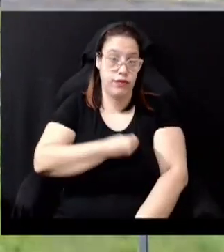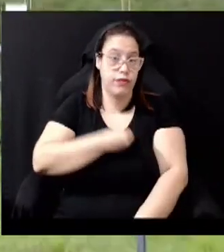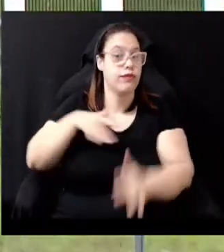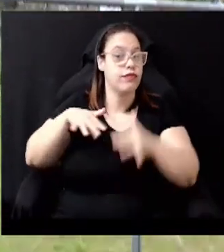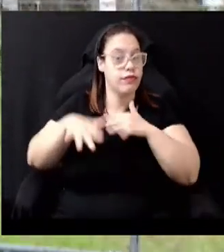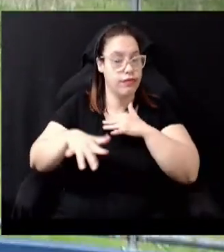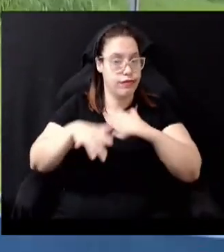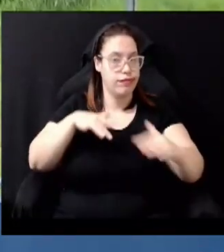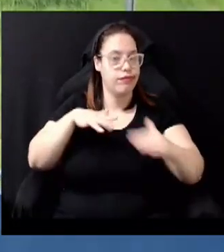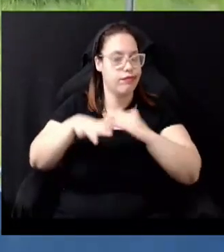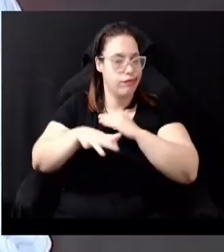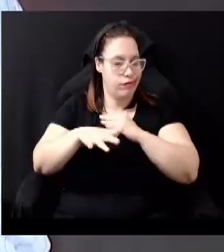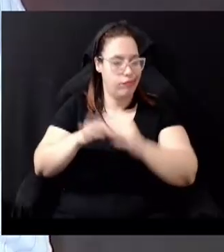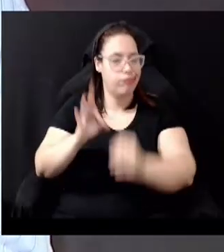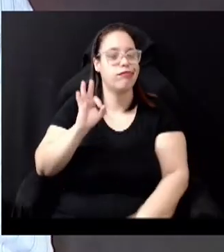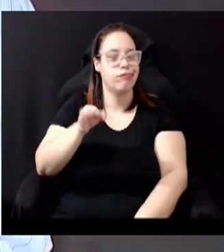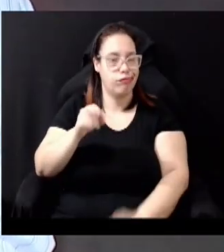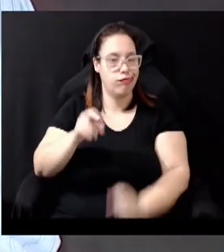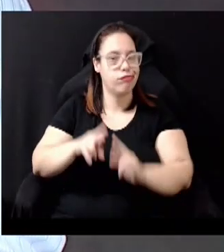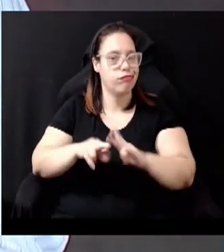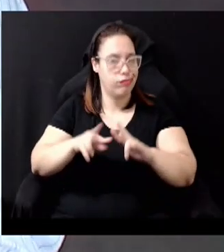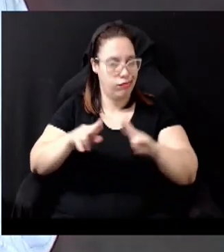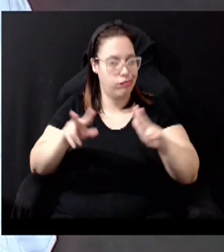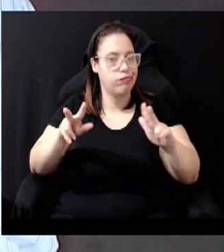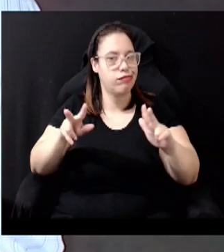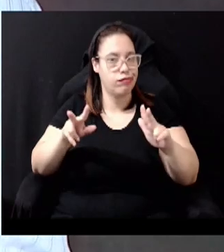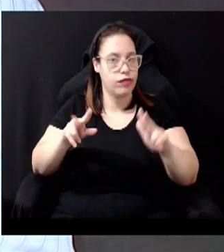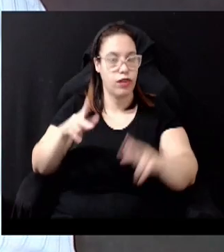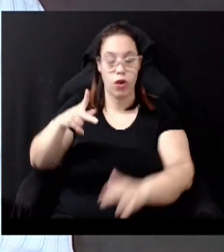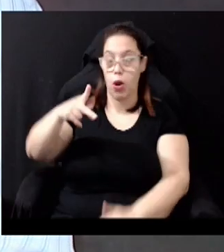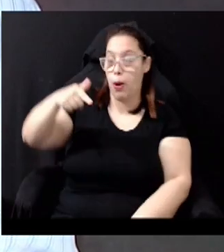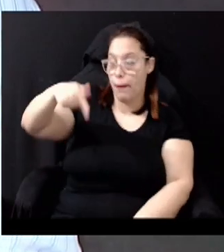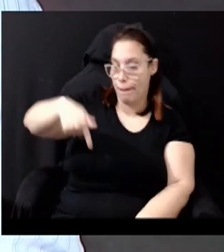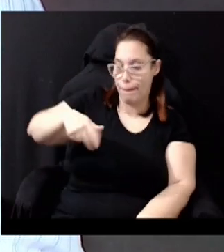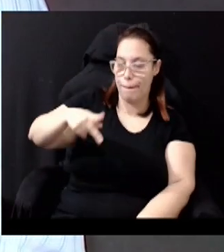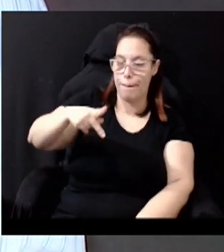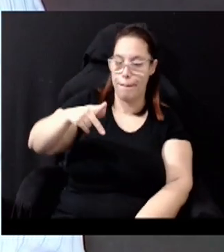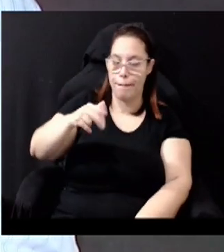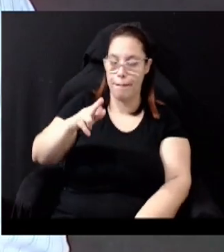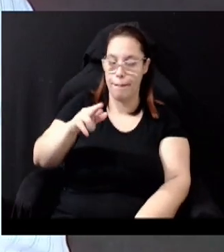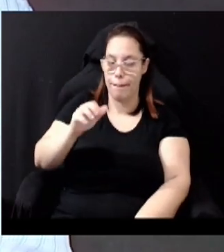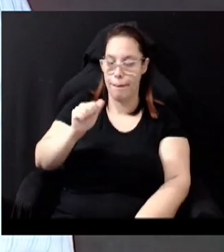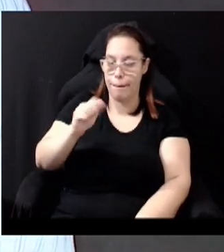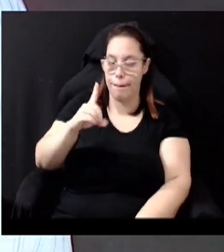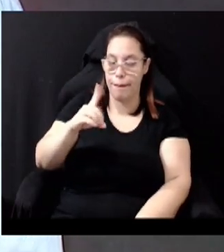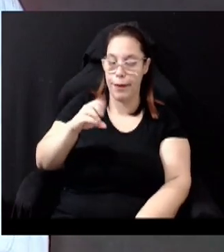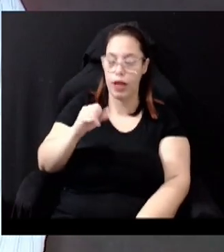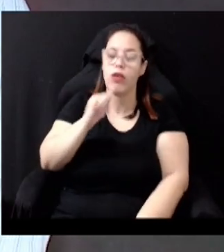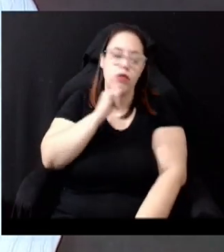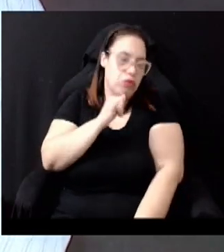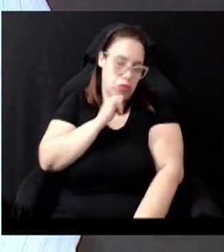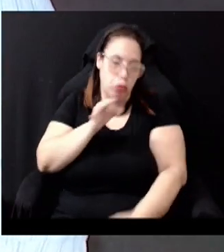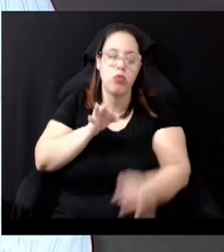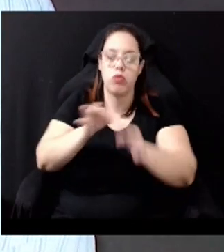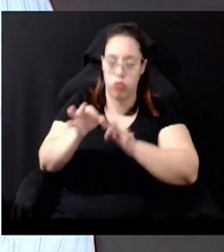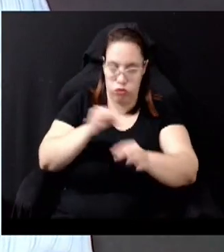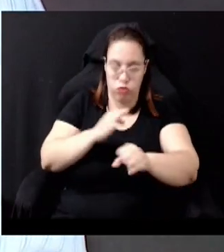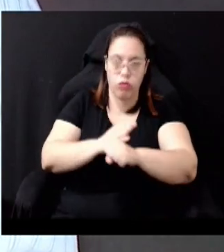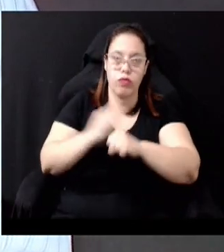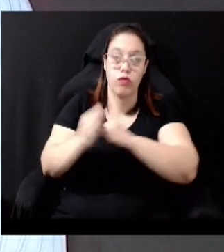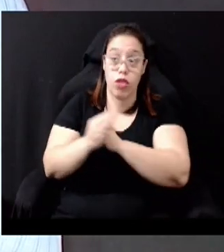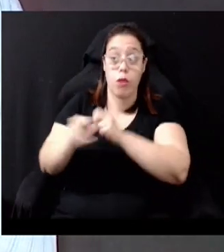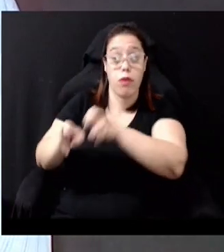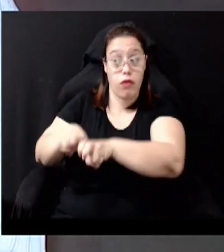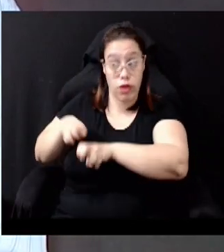fazem mesmo a diferença. O Parque Prado é um bom exemplo do final dos anos 90, de um bairro planejado, de uma fazenda, que